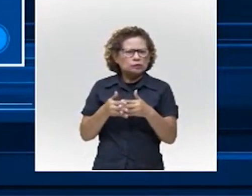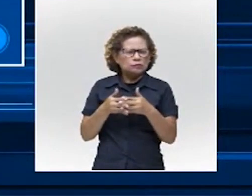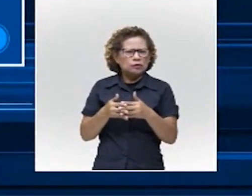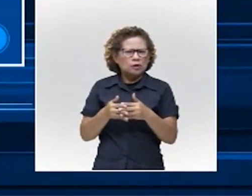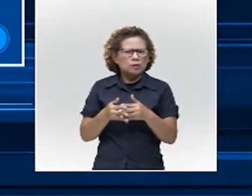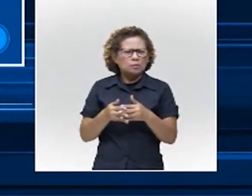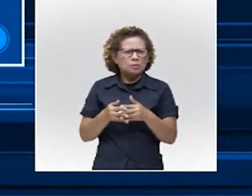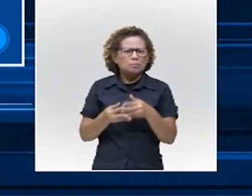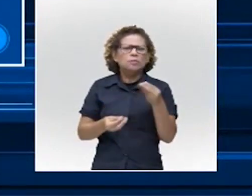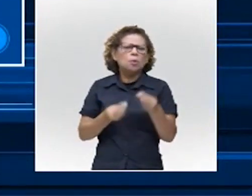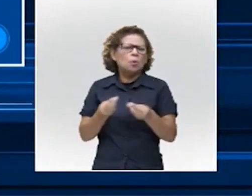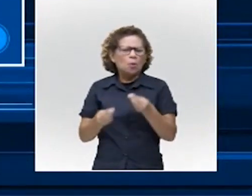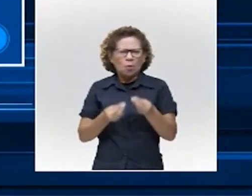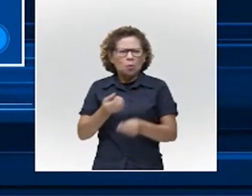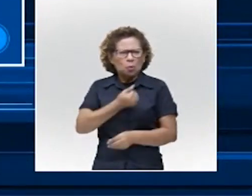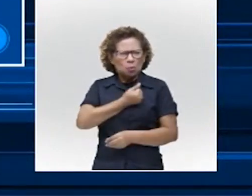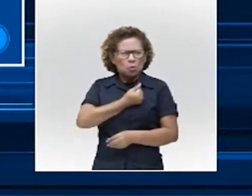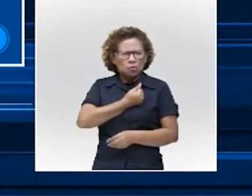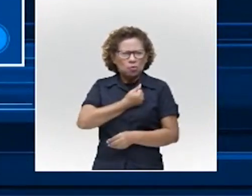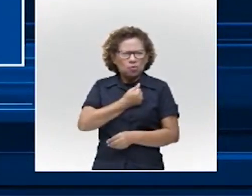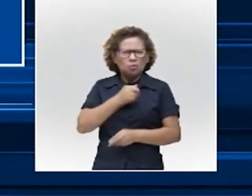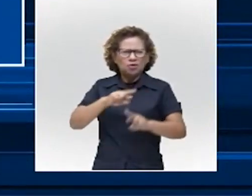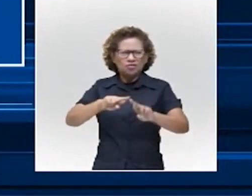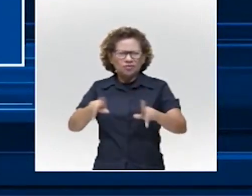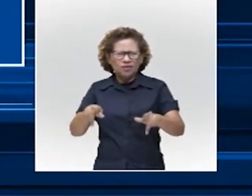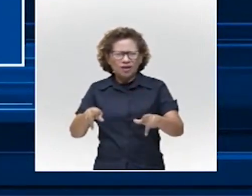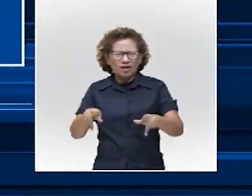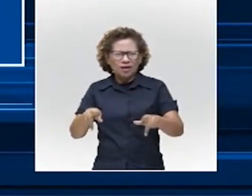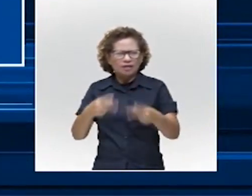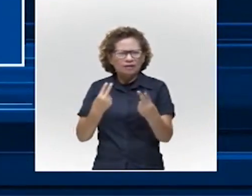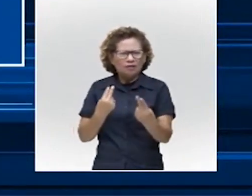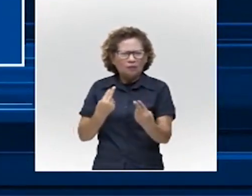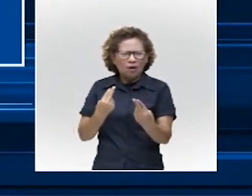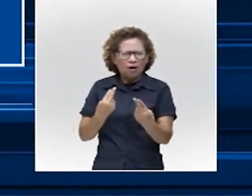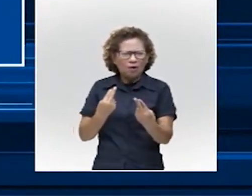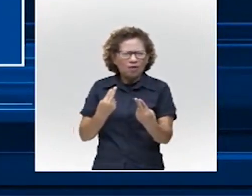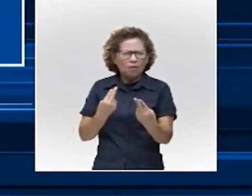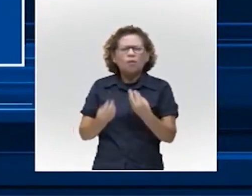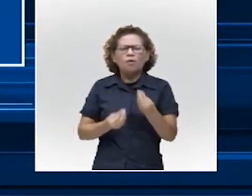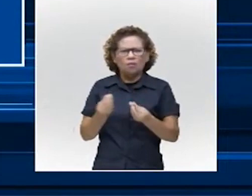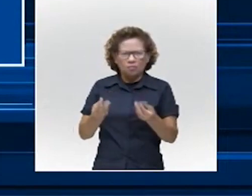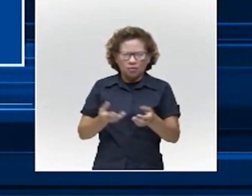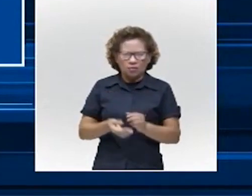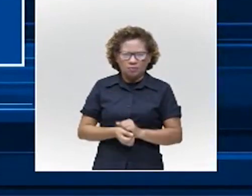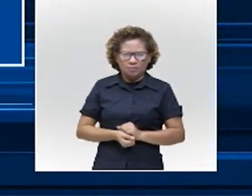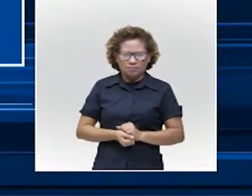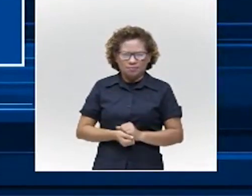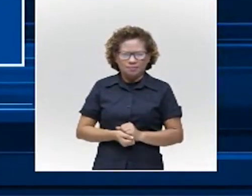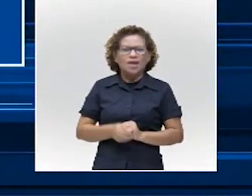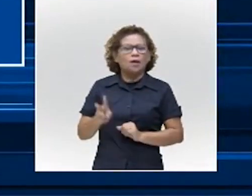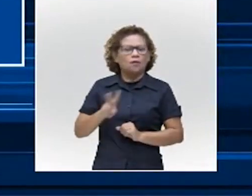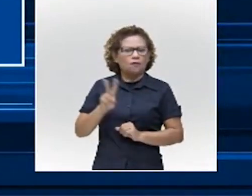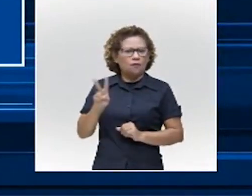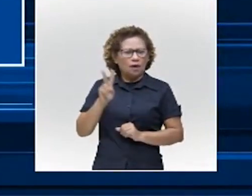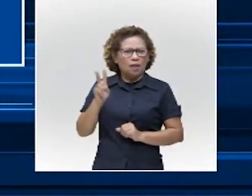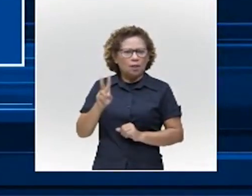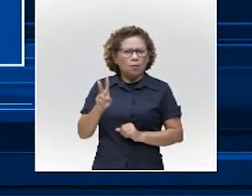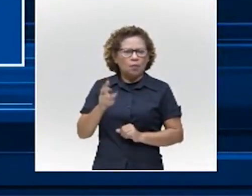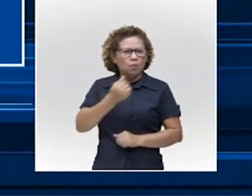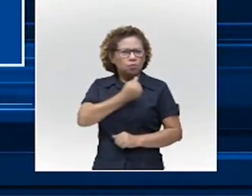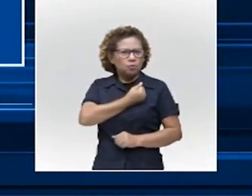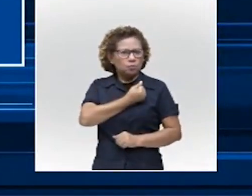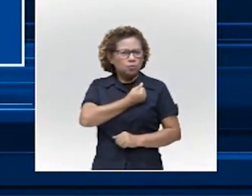numérica diferente. Isso quer dizer o quê? Que os valores numéricos, ou seja, a representação